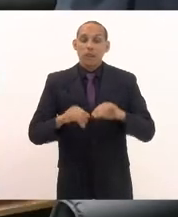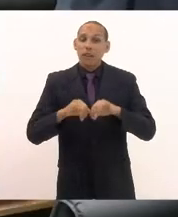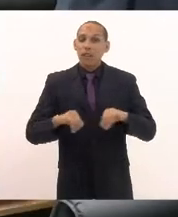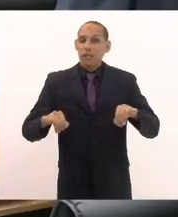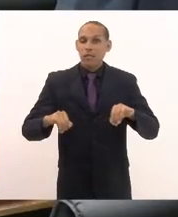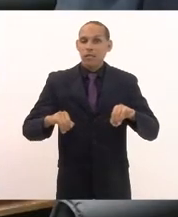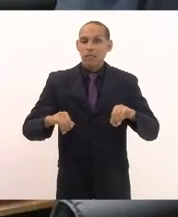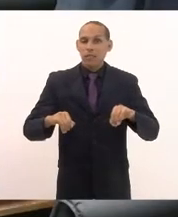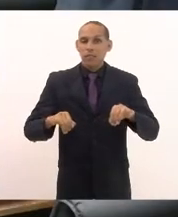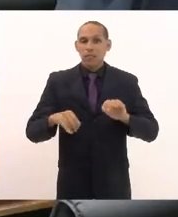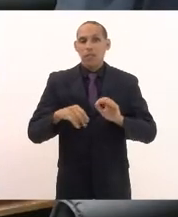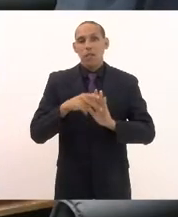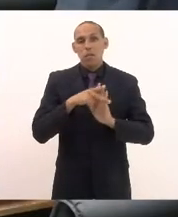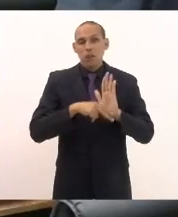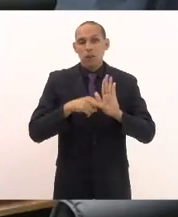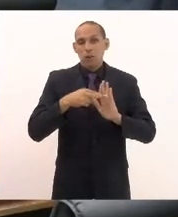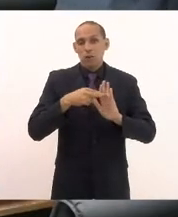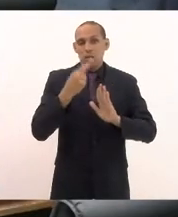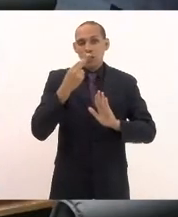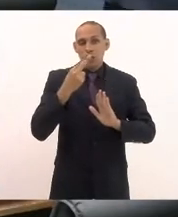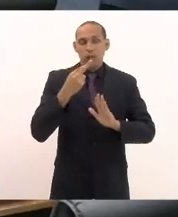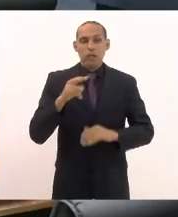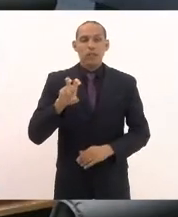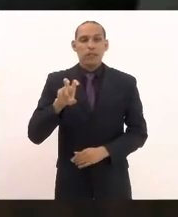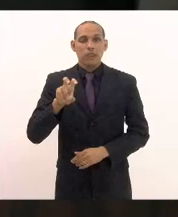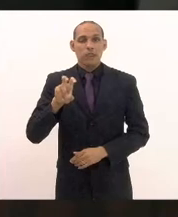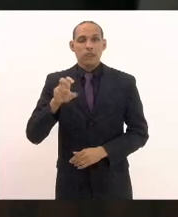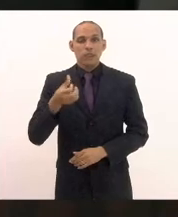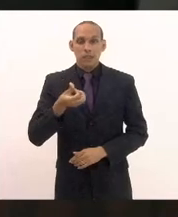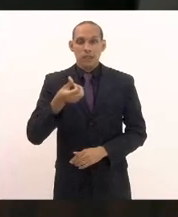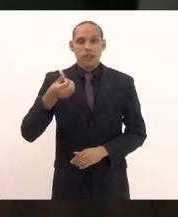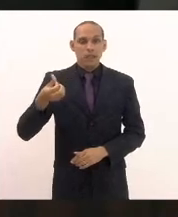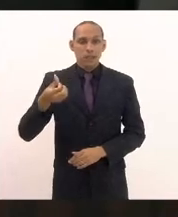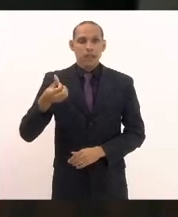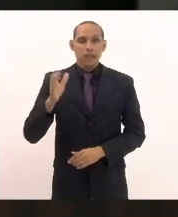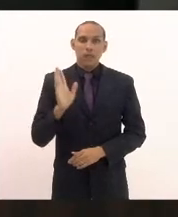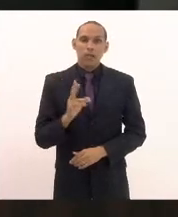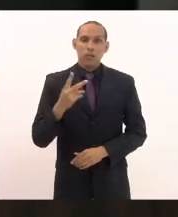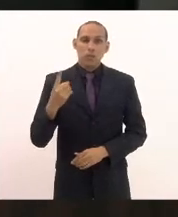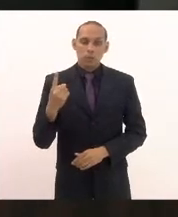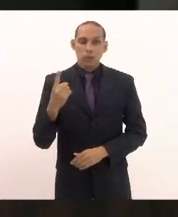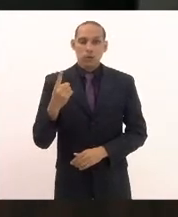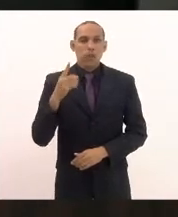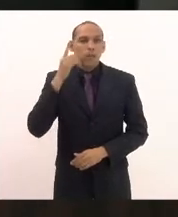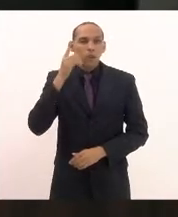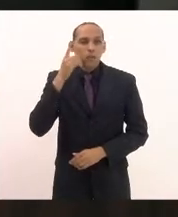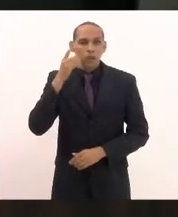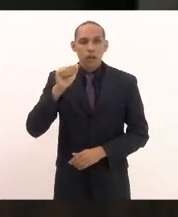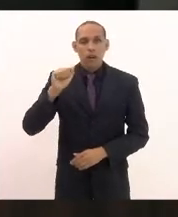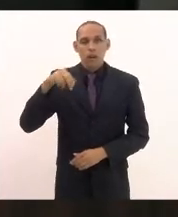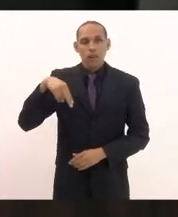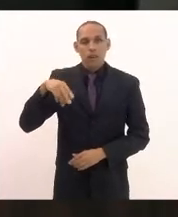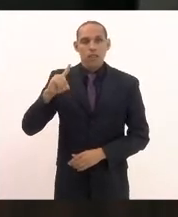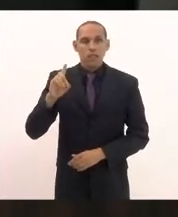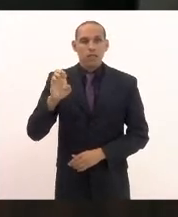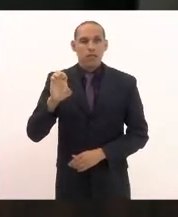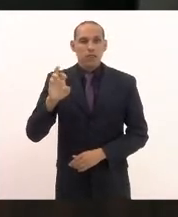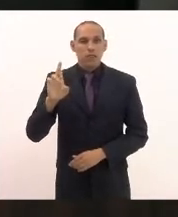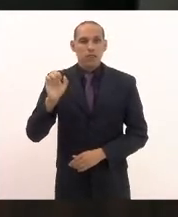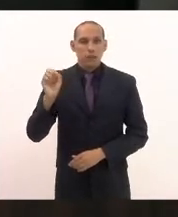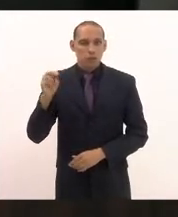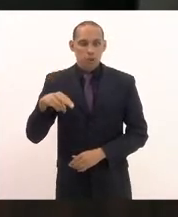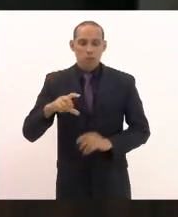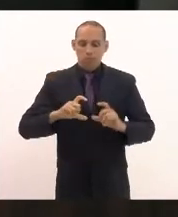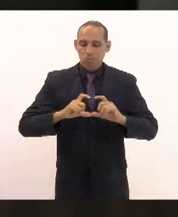Anuncio. Projeto de resolução número 566 de 2021, de autoria do deputado Anderson Moraes, que concede